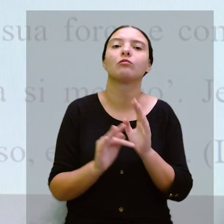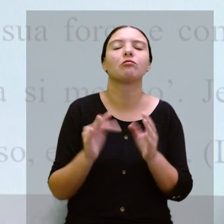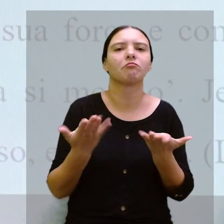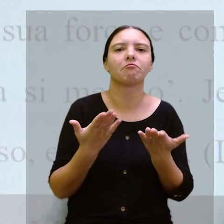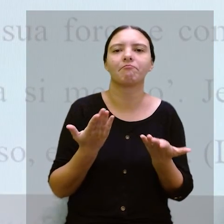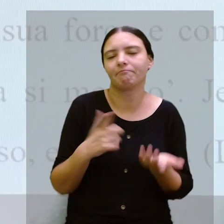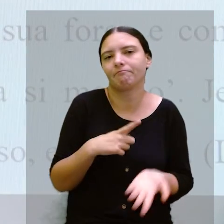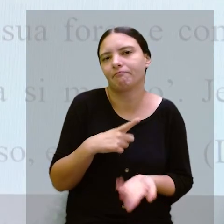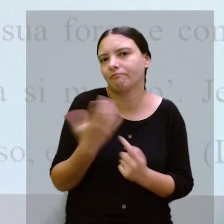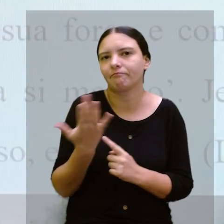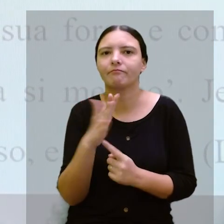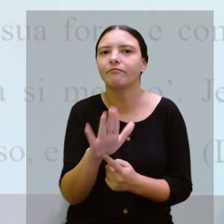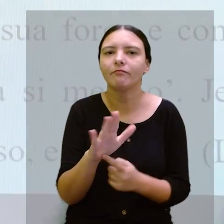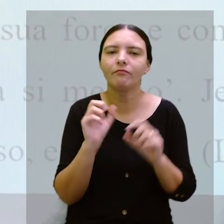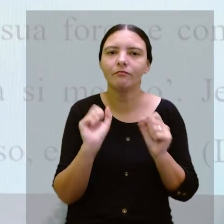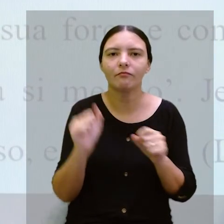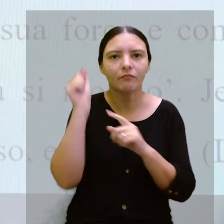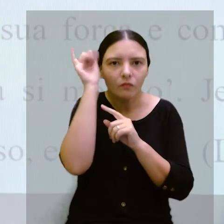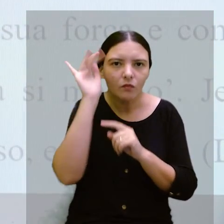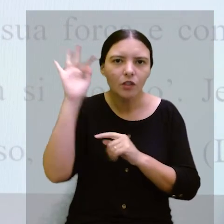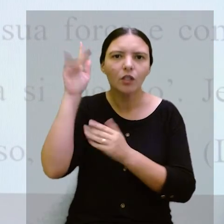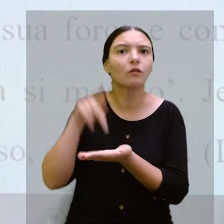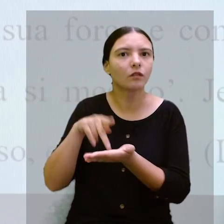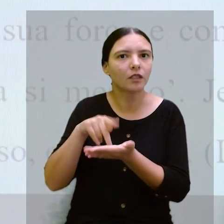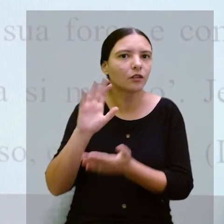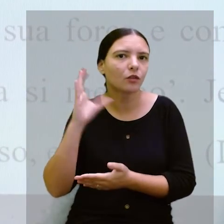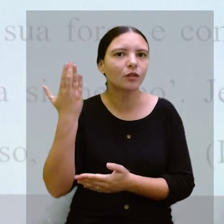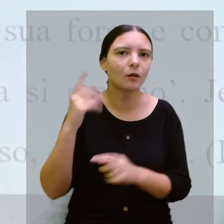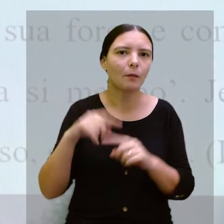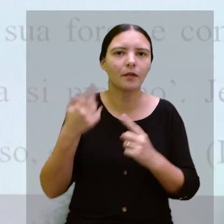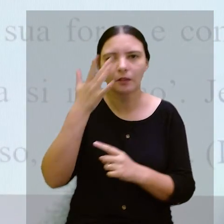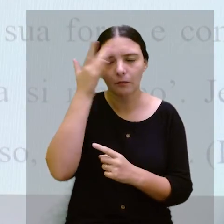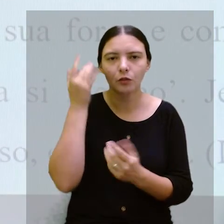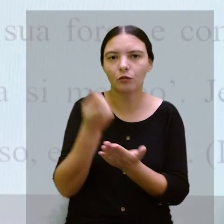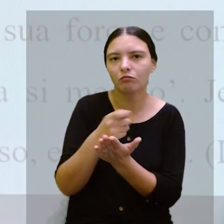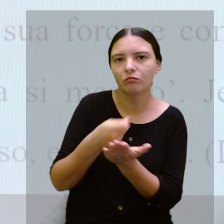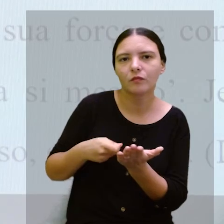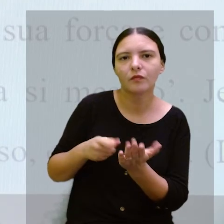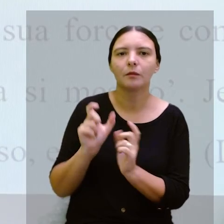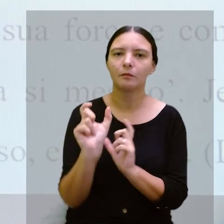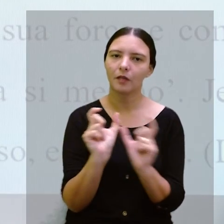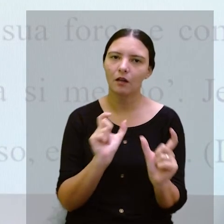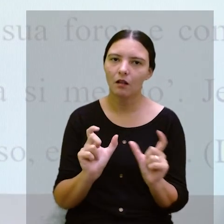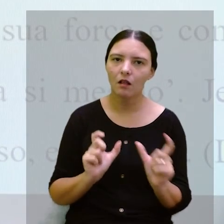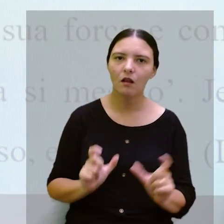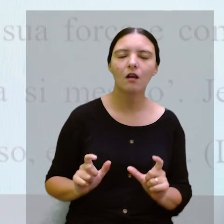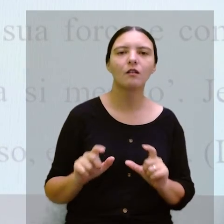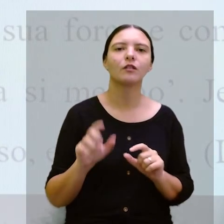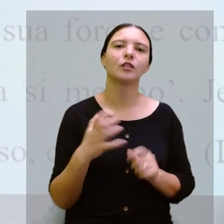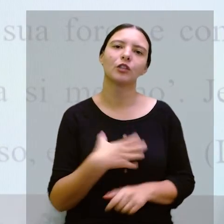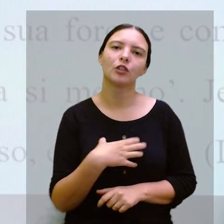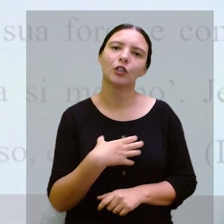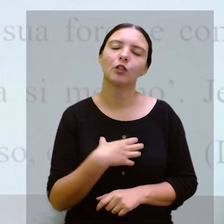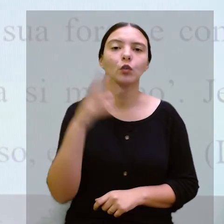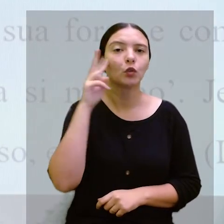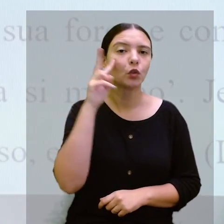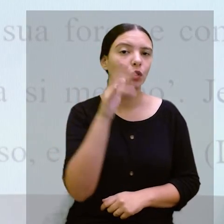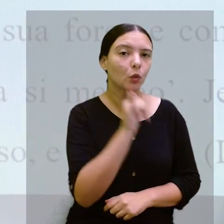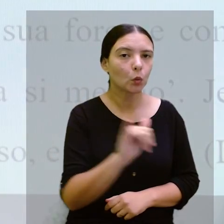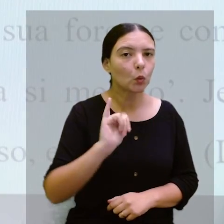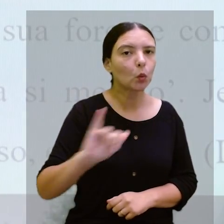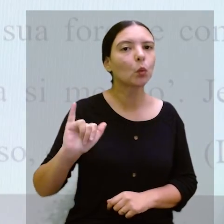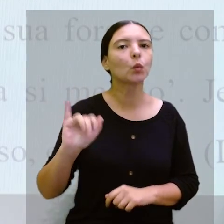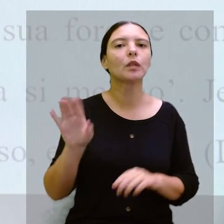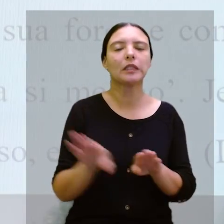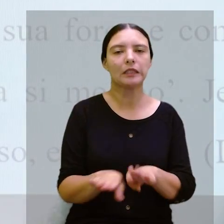Isso, imagino que isso possa ter acontecido de fato, mas o autor desse texto escolheu palavras, escolheu modos de contar isso, dar ênfase